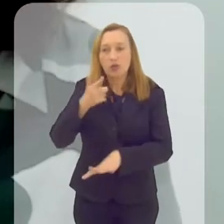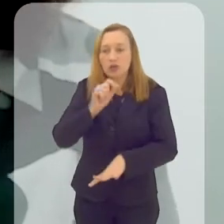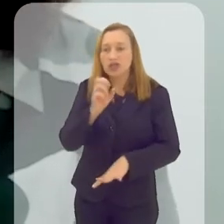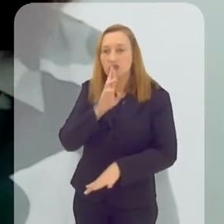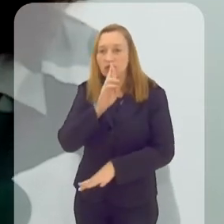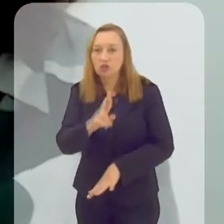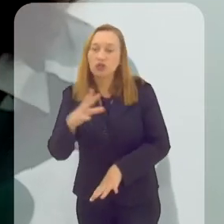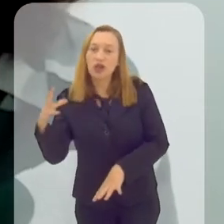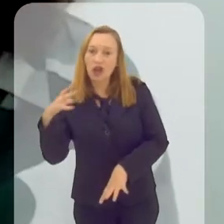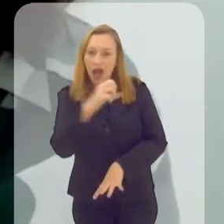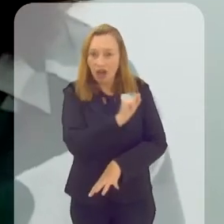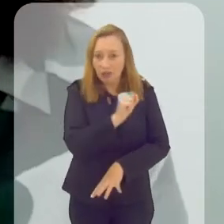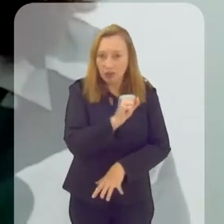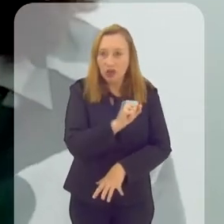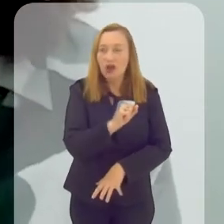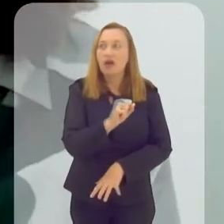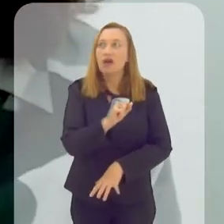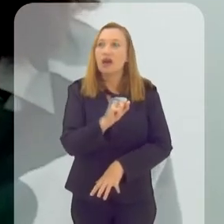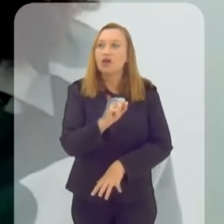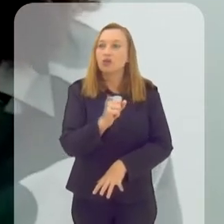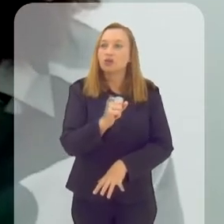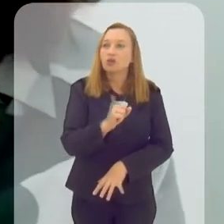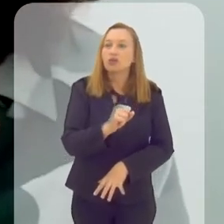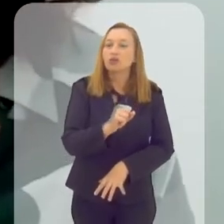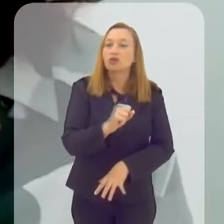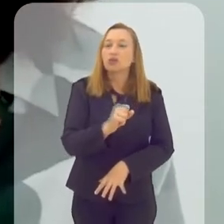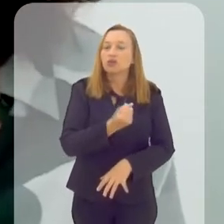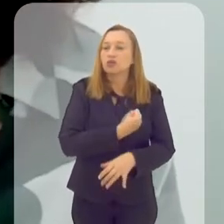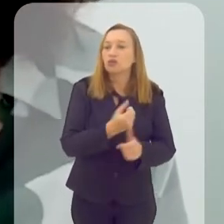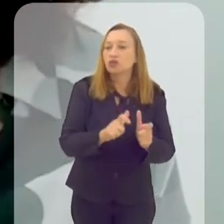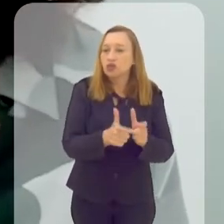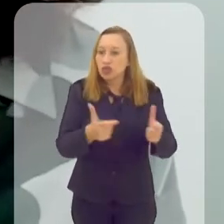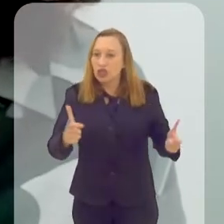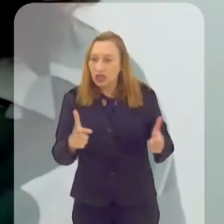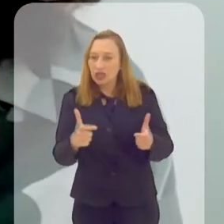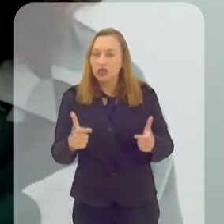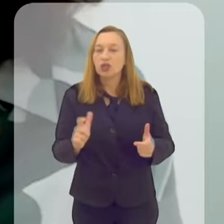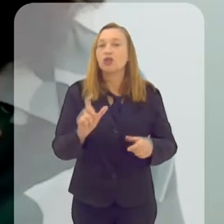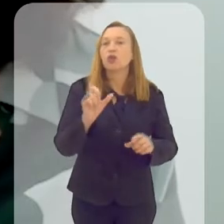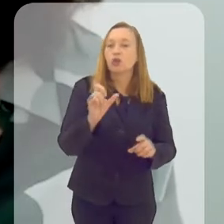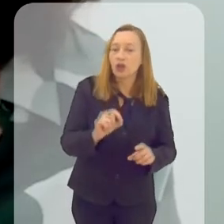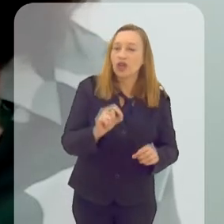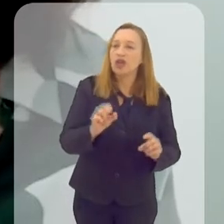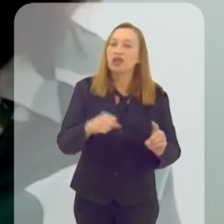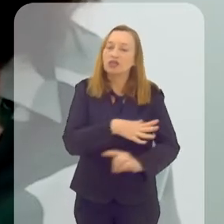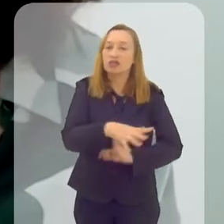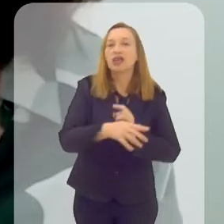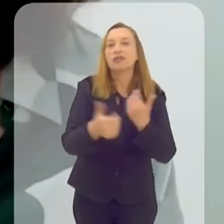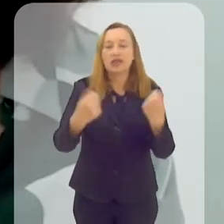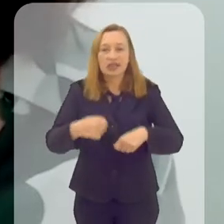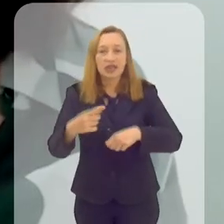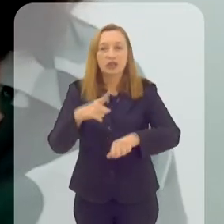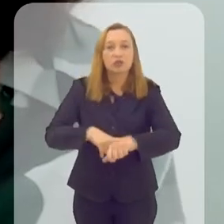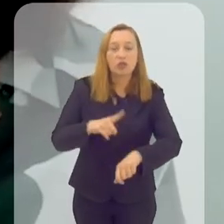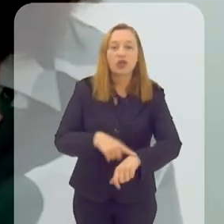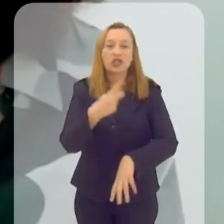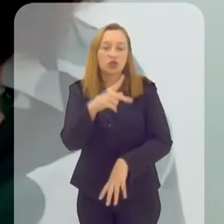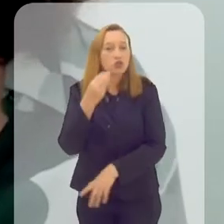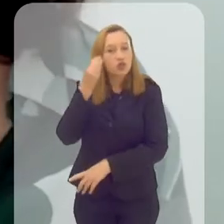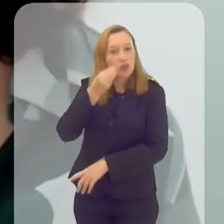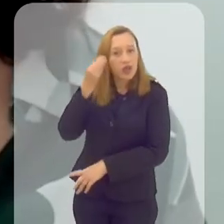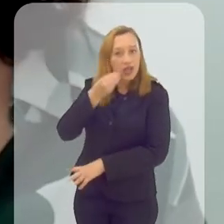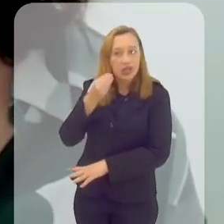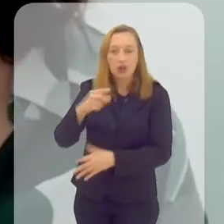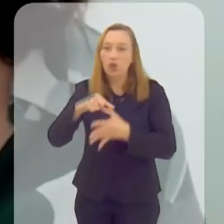pandemia conseguiram responder rapidamente a demandas, né, e principalmente ao que a sociedade precisava naquele momento. Na